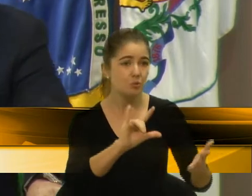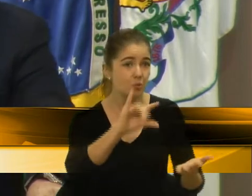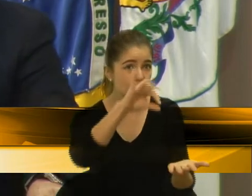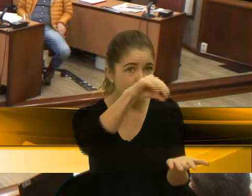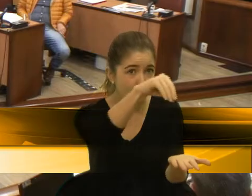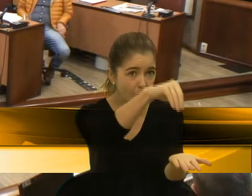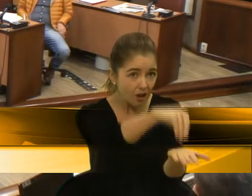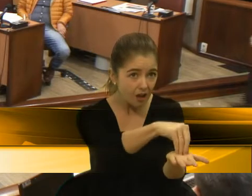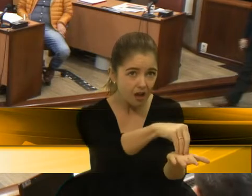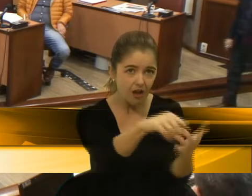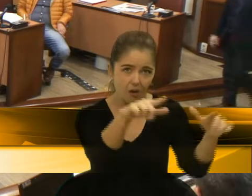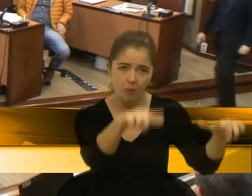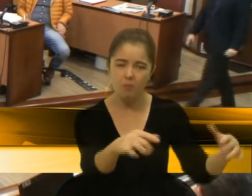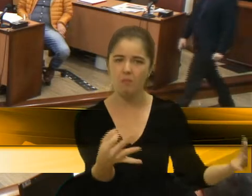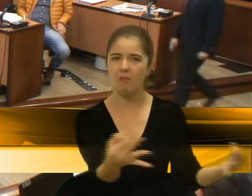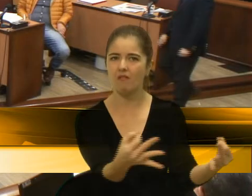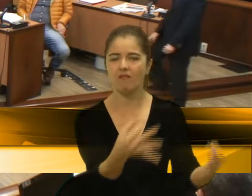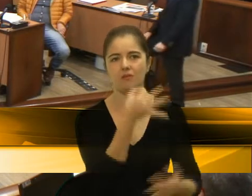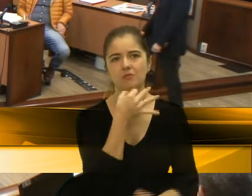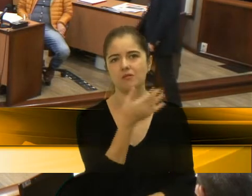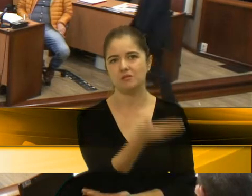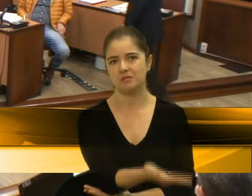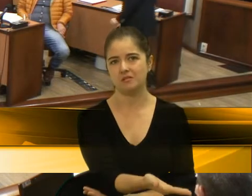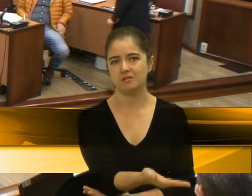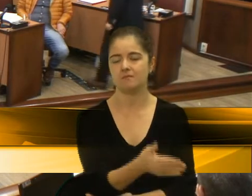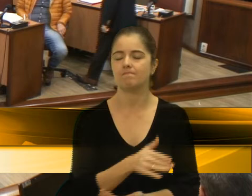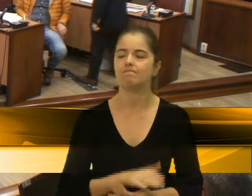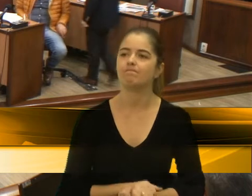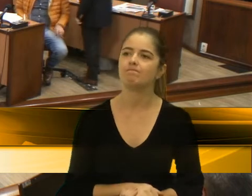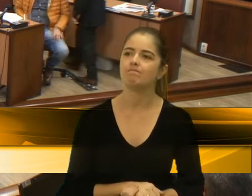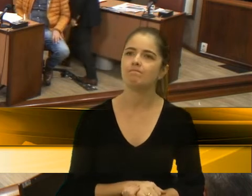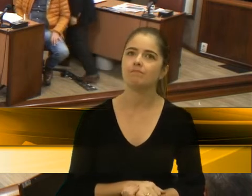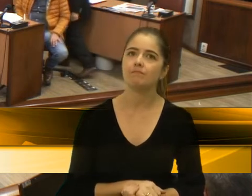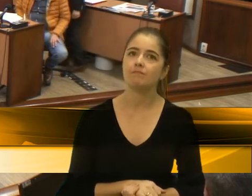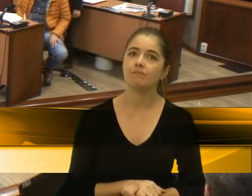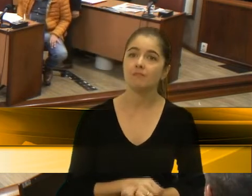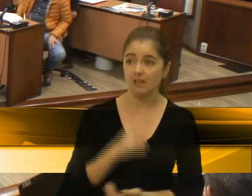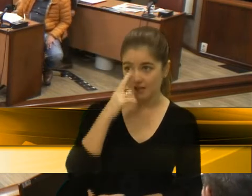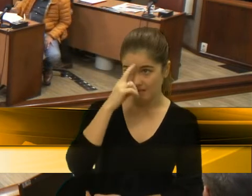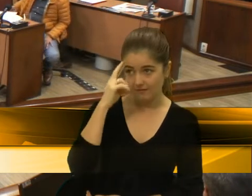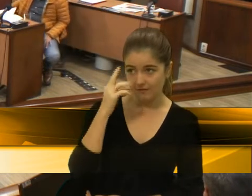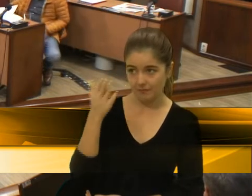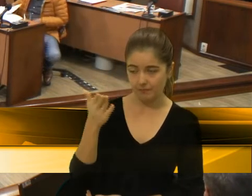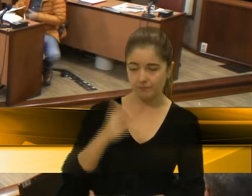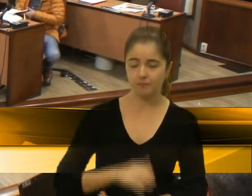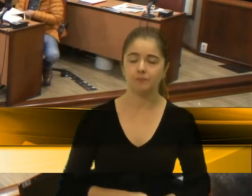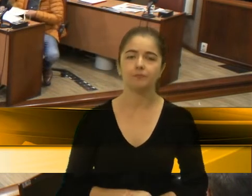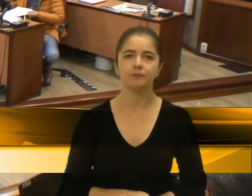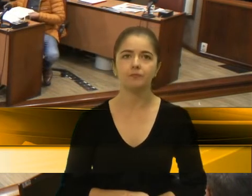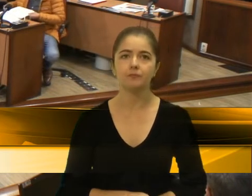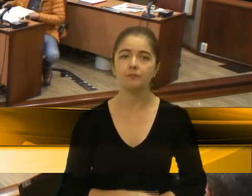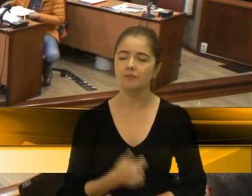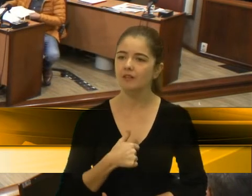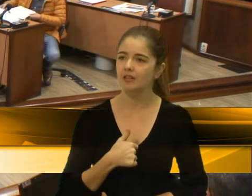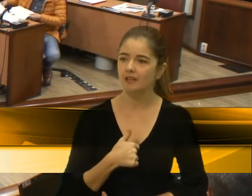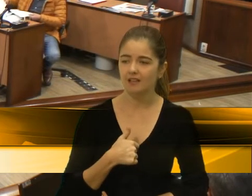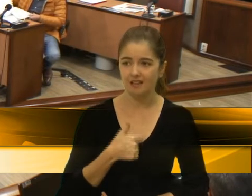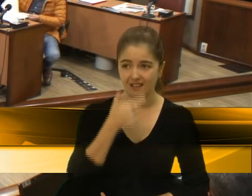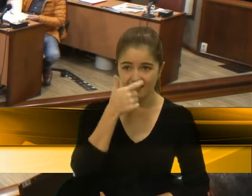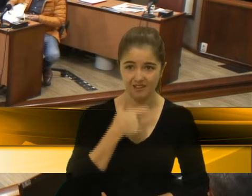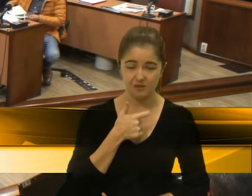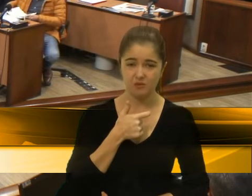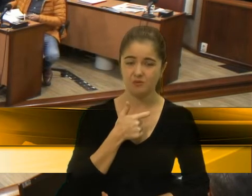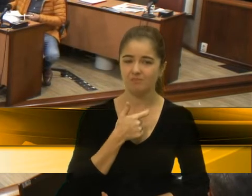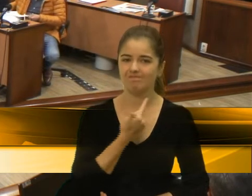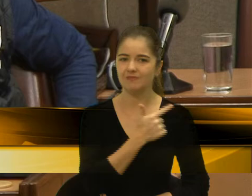Rafael. Vereador Felipe Grêmio-Maia, eu acho de tamanha irresponsabilidade o executivo de Caxias do Sul